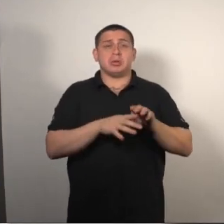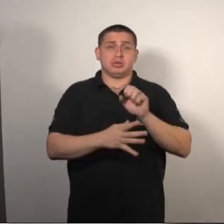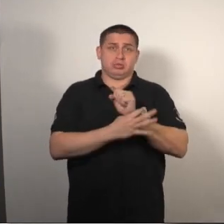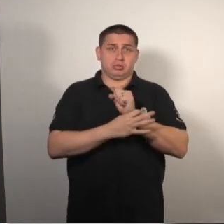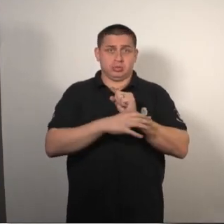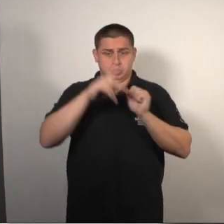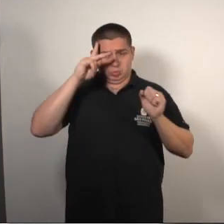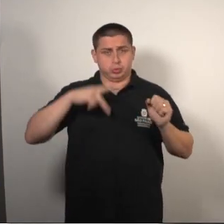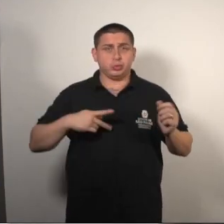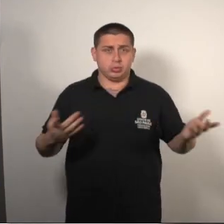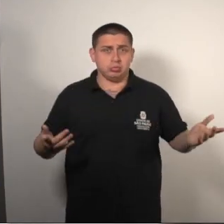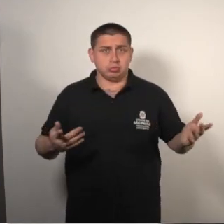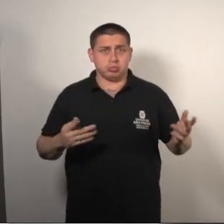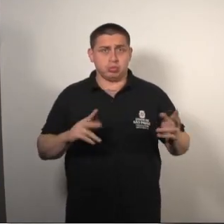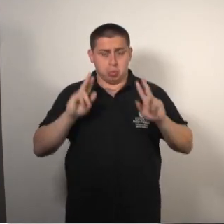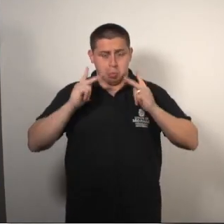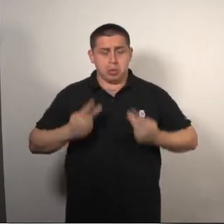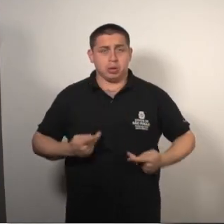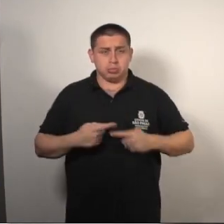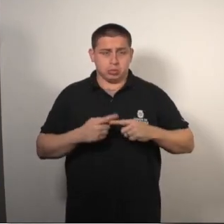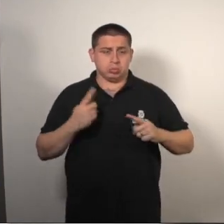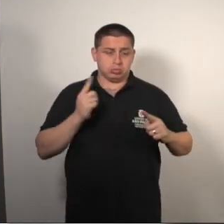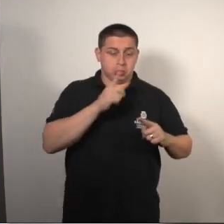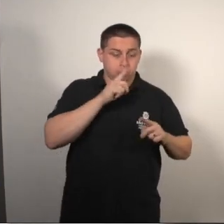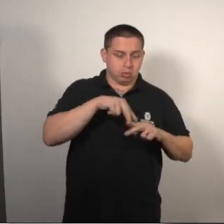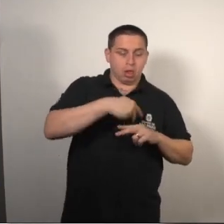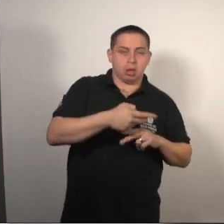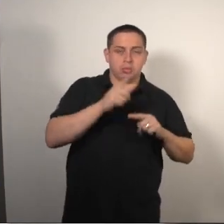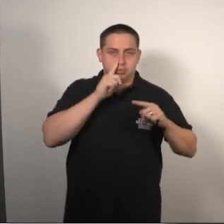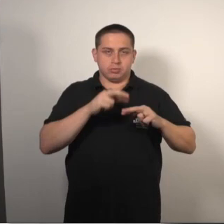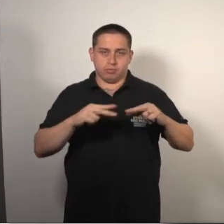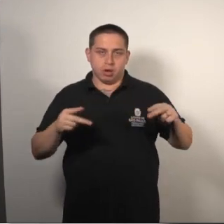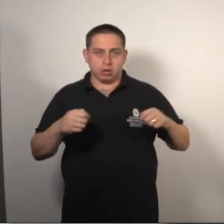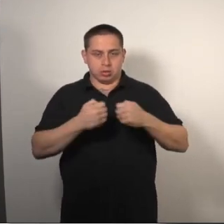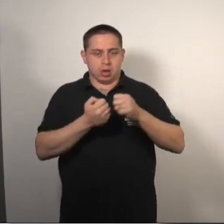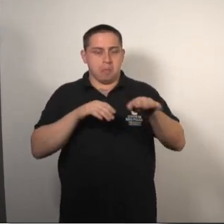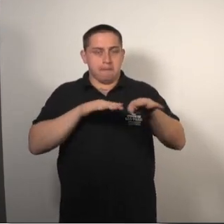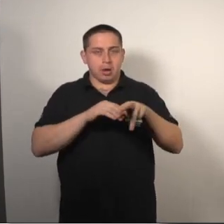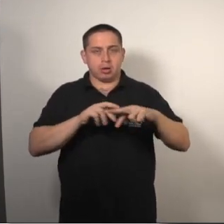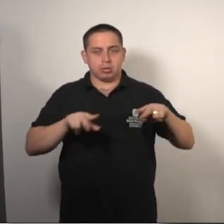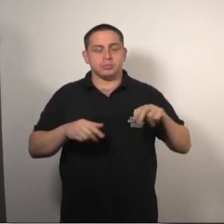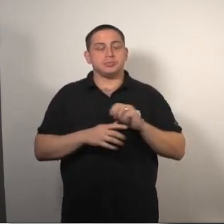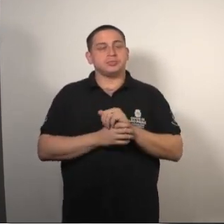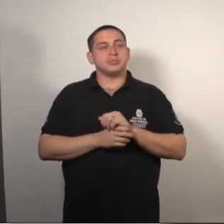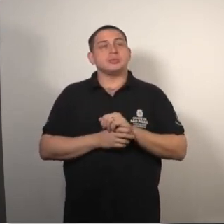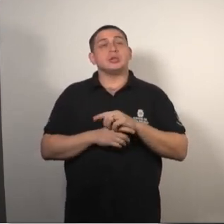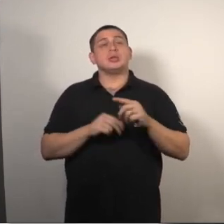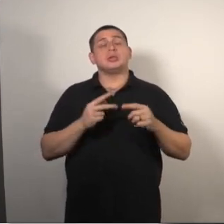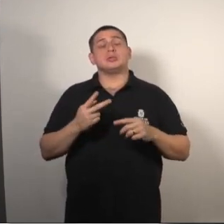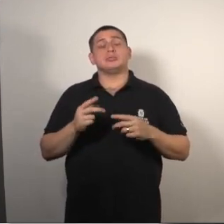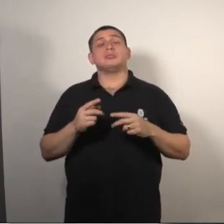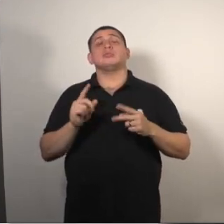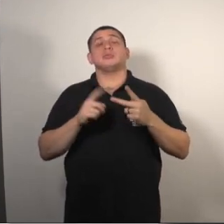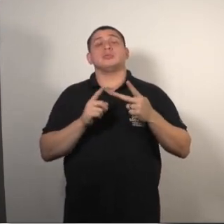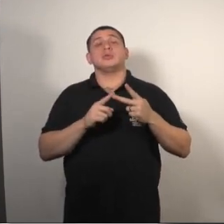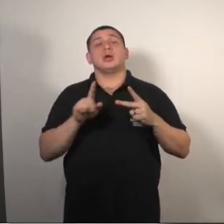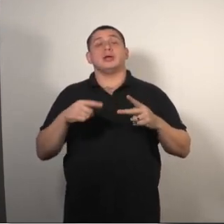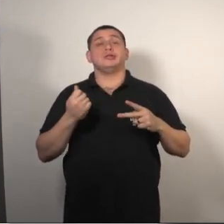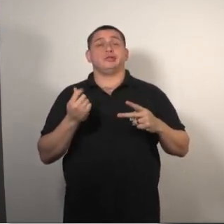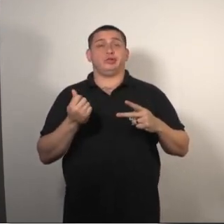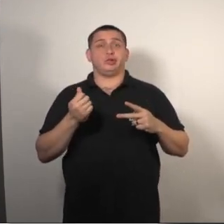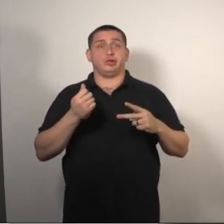do patrimônio público, quer dizer, essas obras foram dinheiro investido da cidade, nós temos obrigação, como gestores,